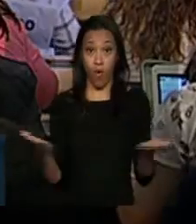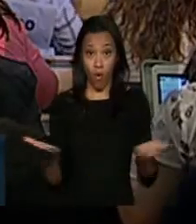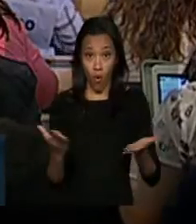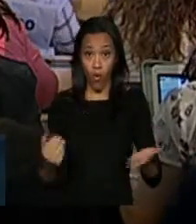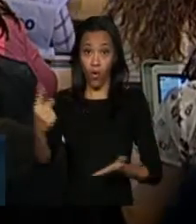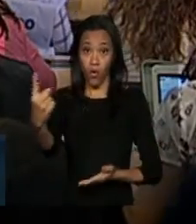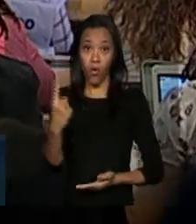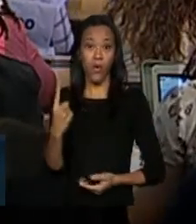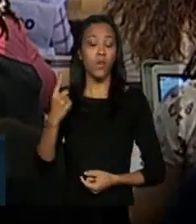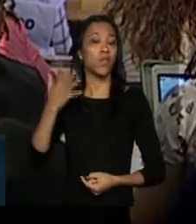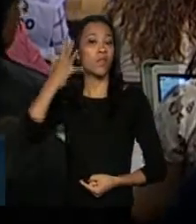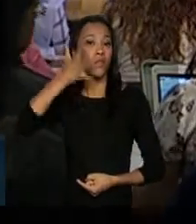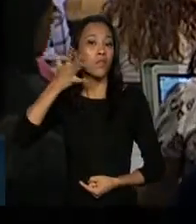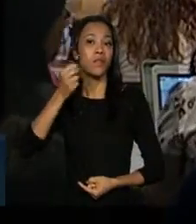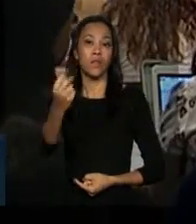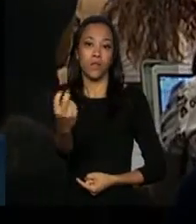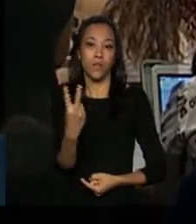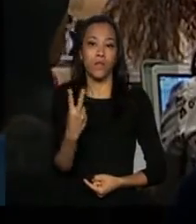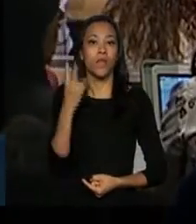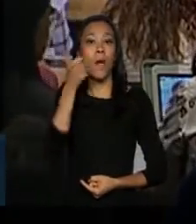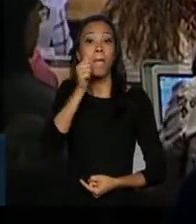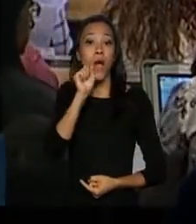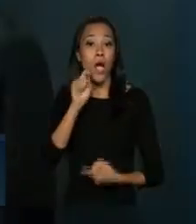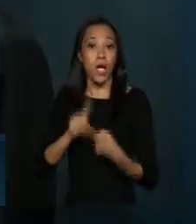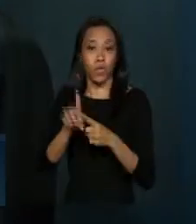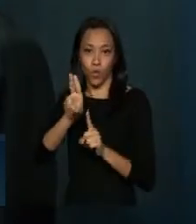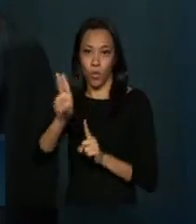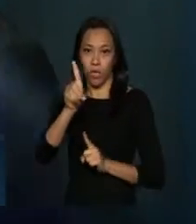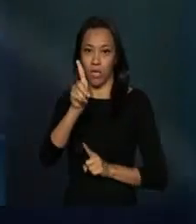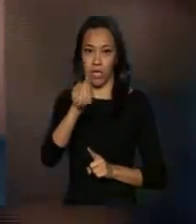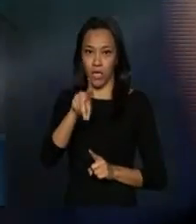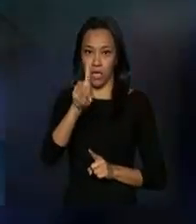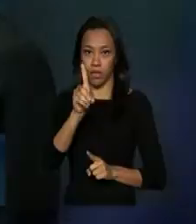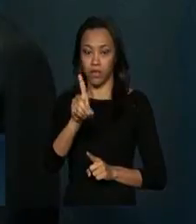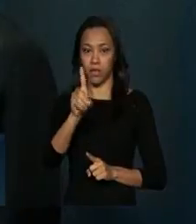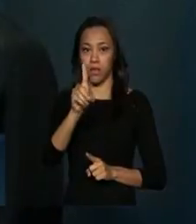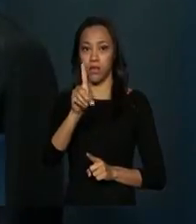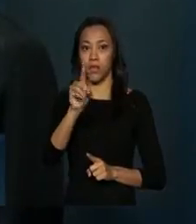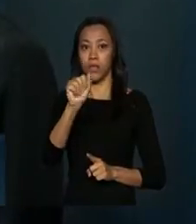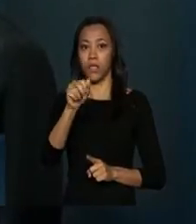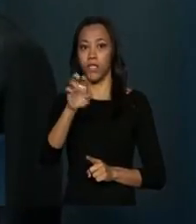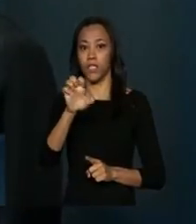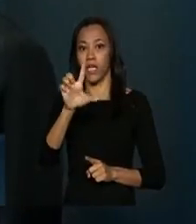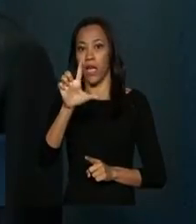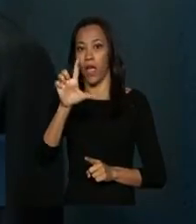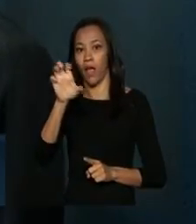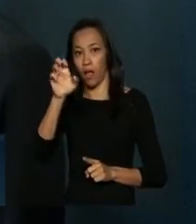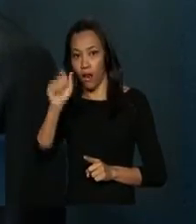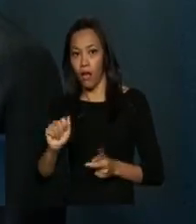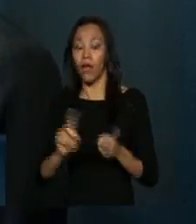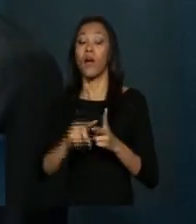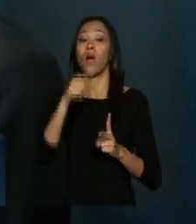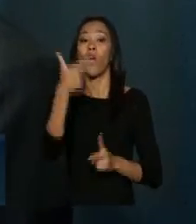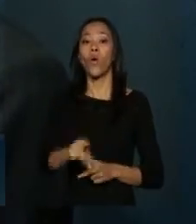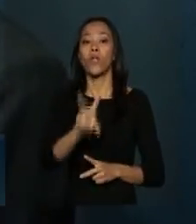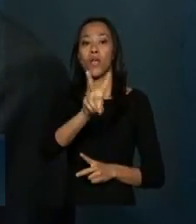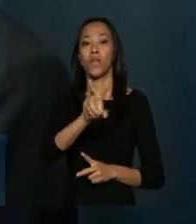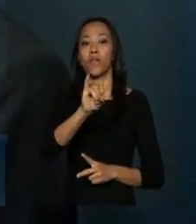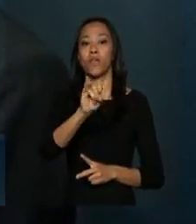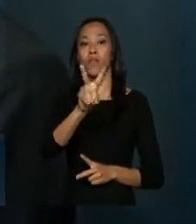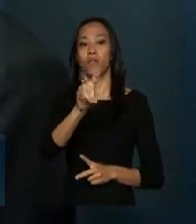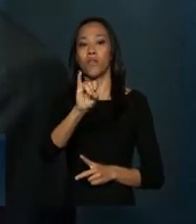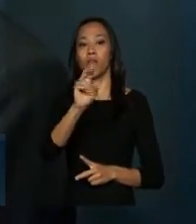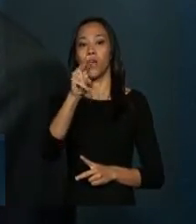Nós vamos ouvir duas mães, a Daniele Oliveira, doadora mãe do João Vitor, e a Viviane Leal da Silva, que é a